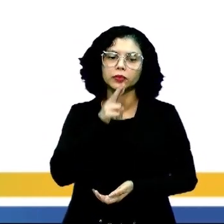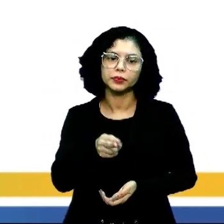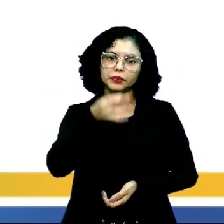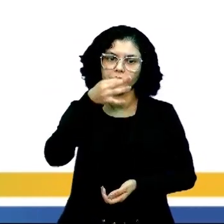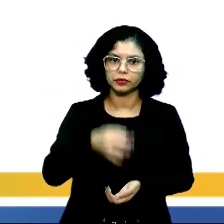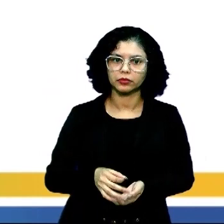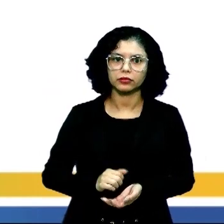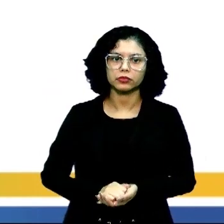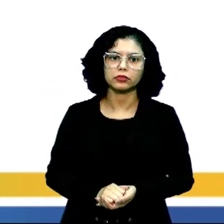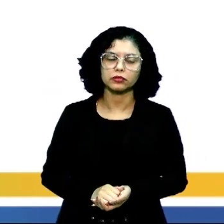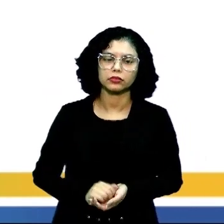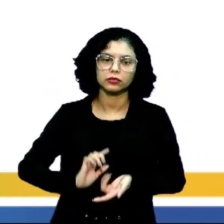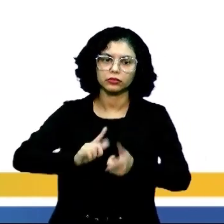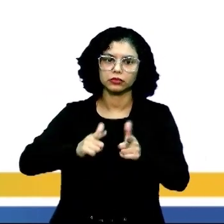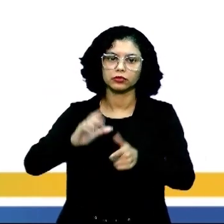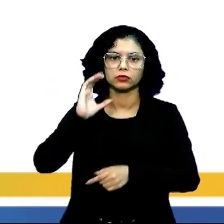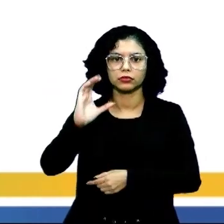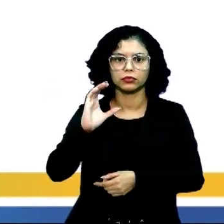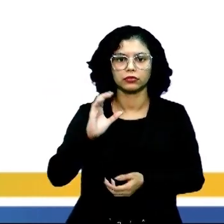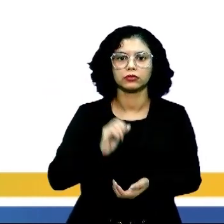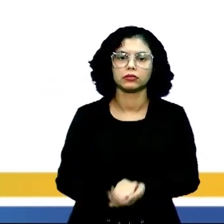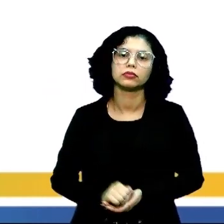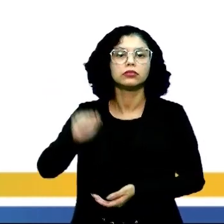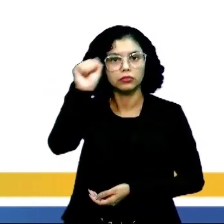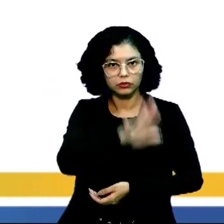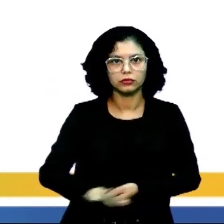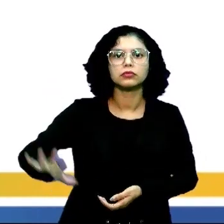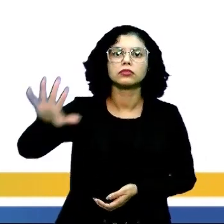resposta certa está na letra C,